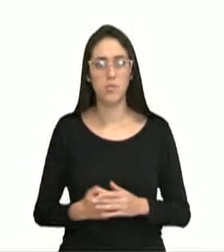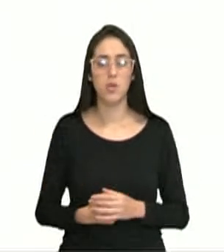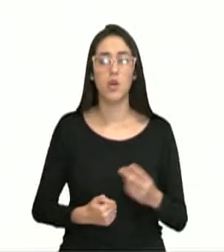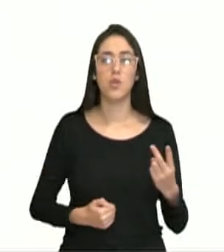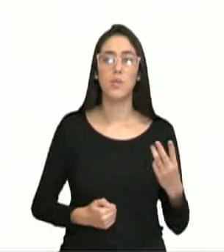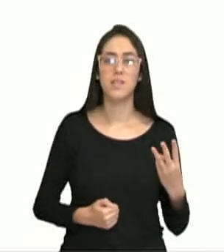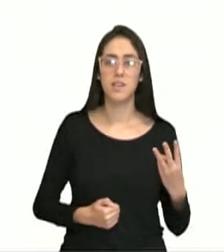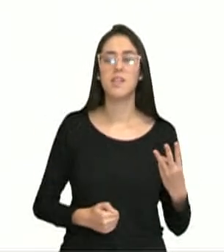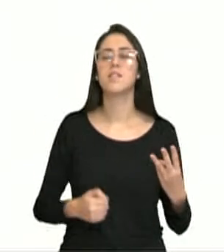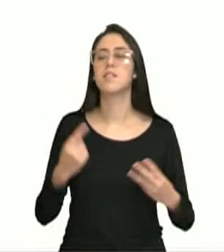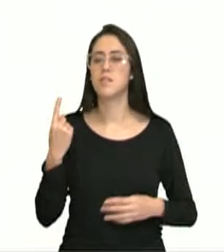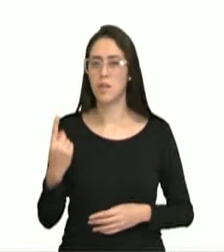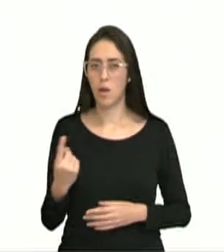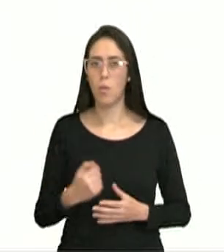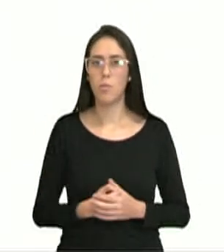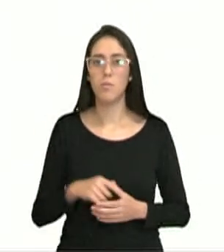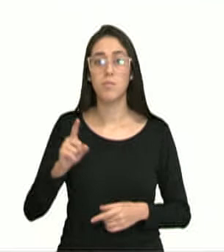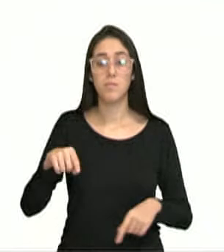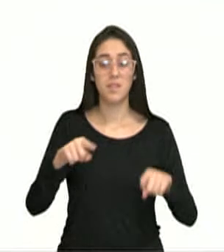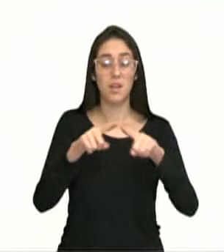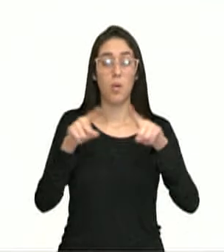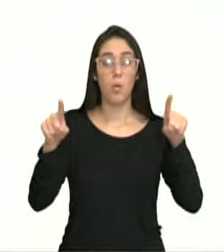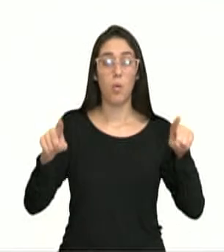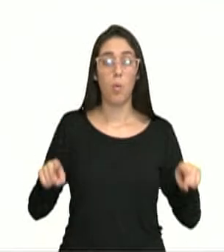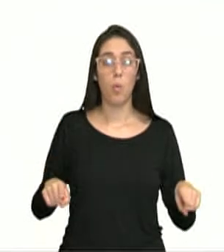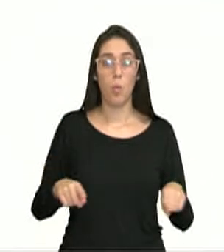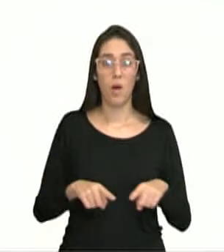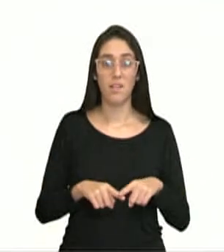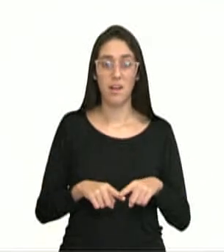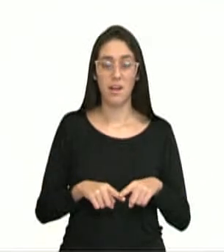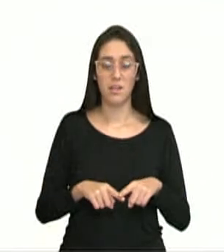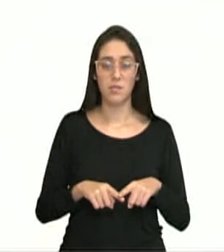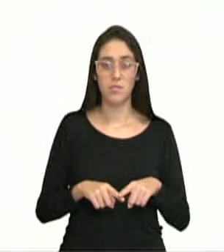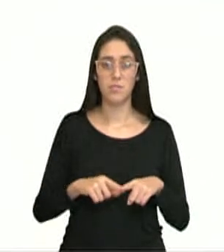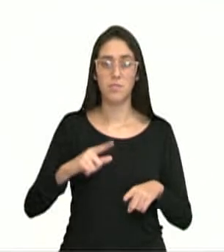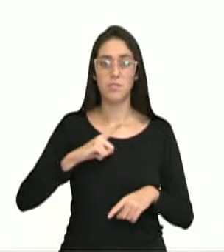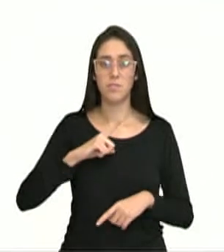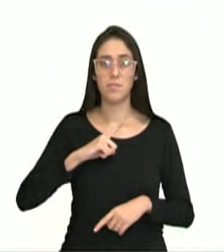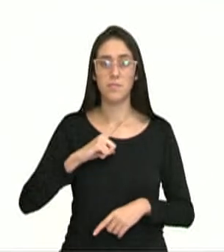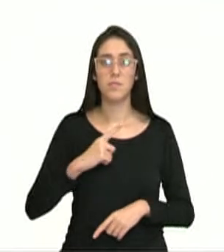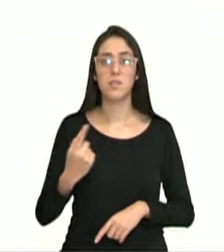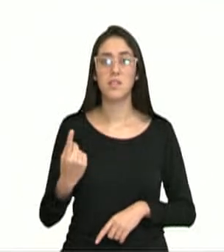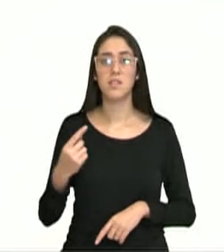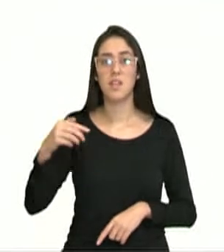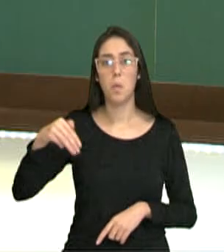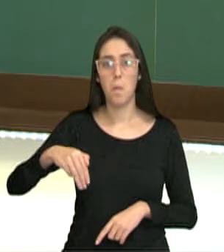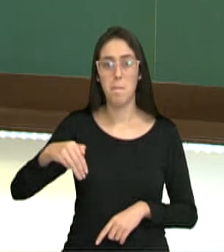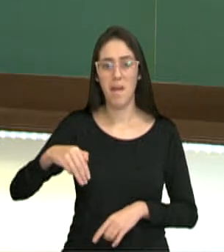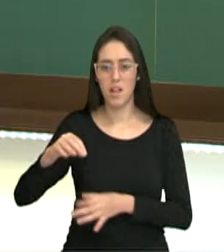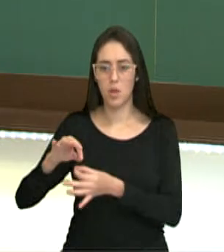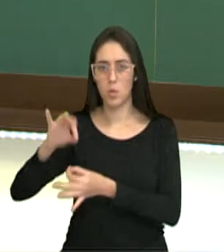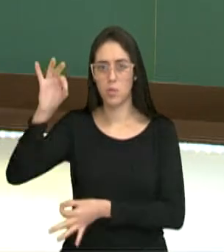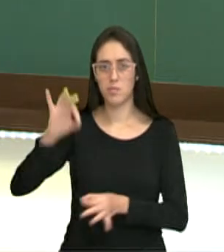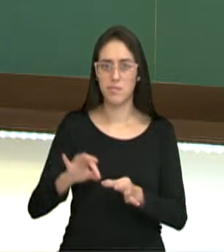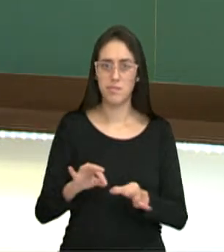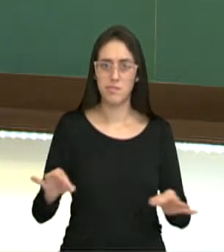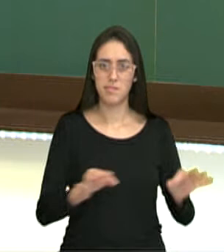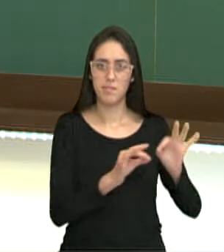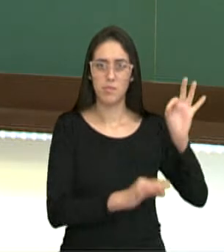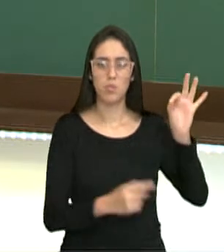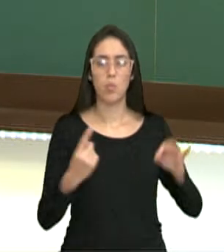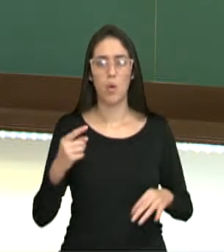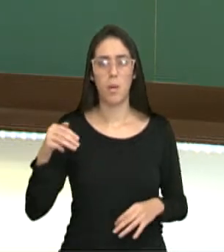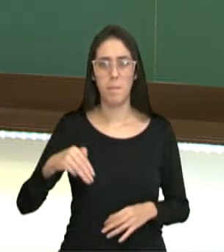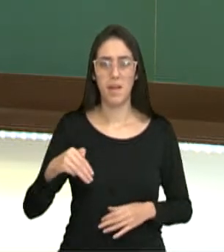3 é 1. Lembra que é um quadrado de metragem 1 metro cada lado. Então,